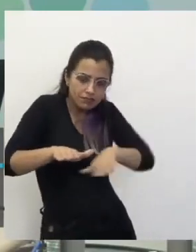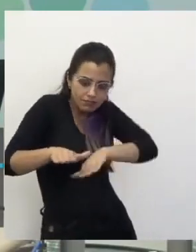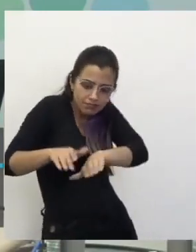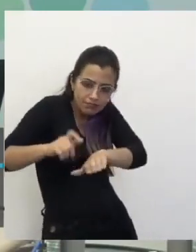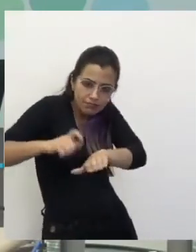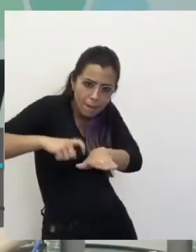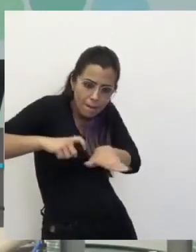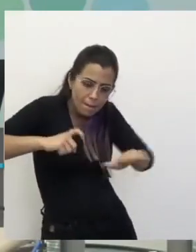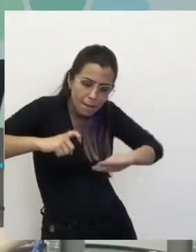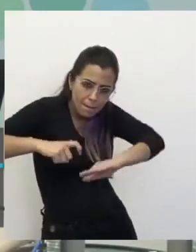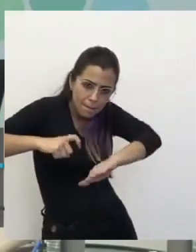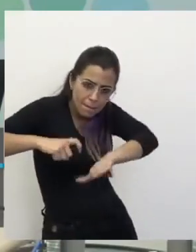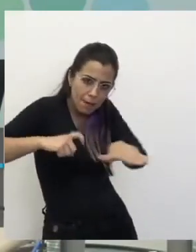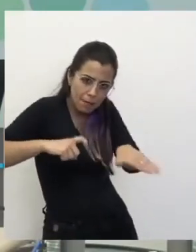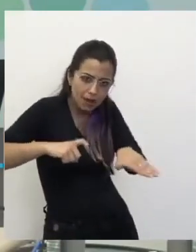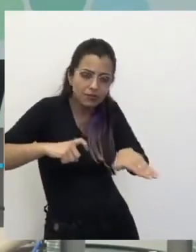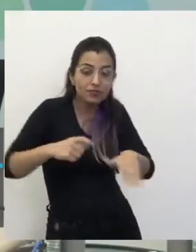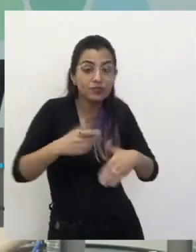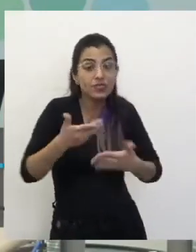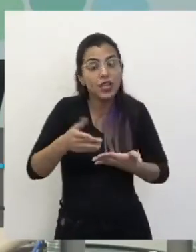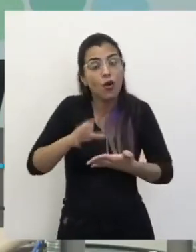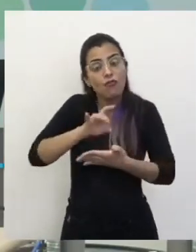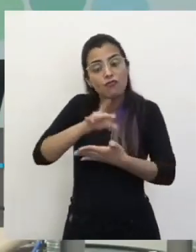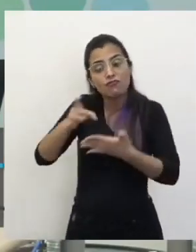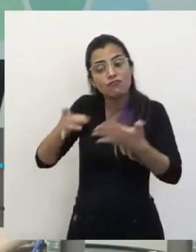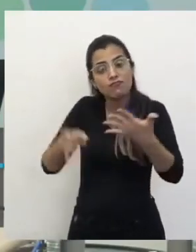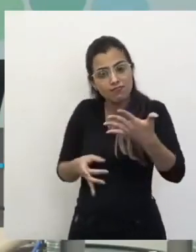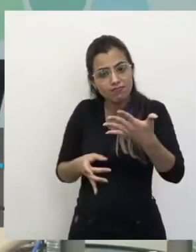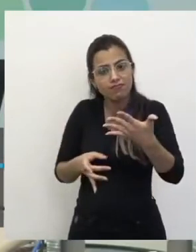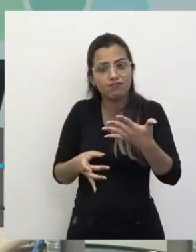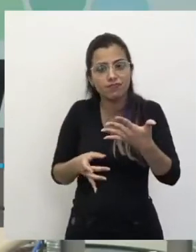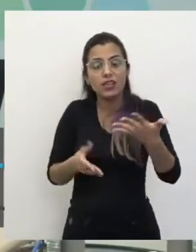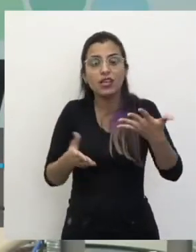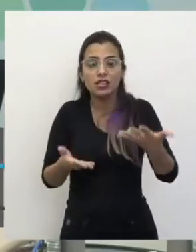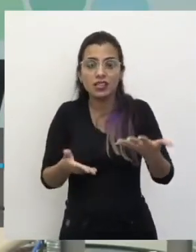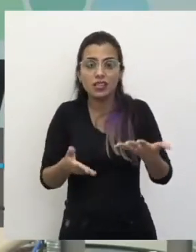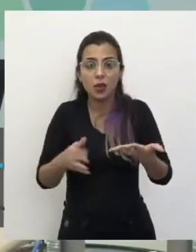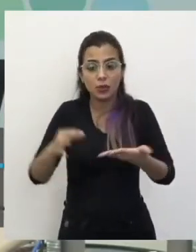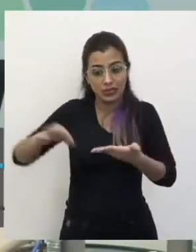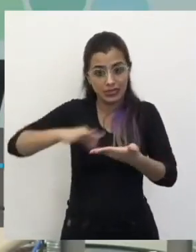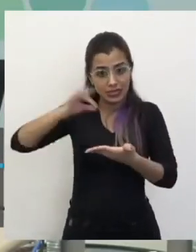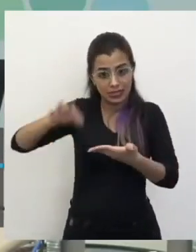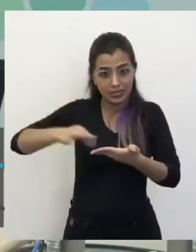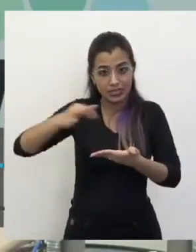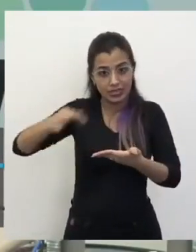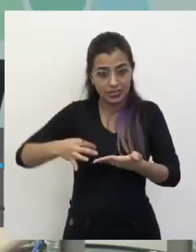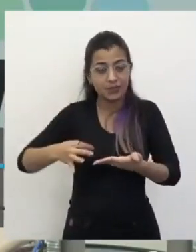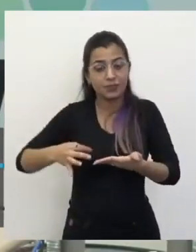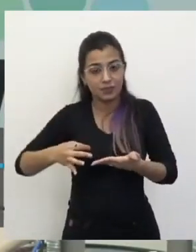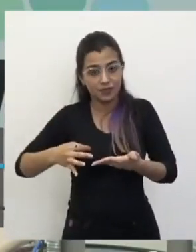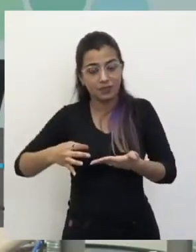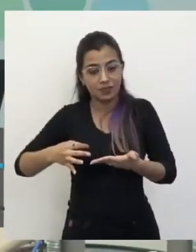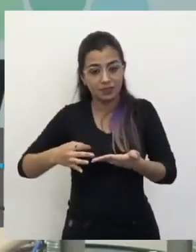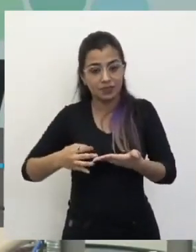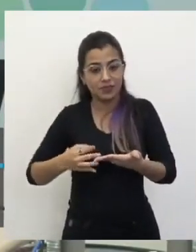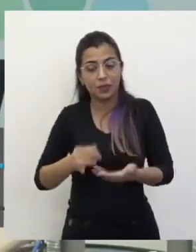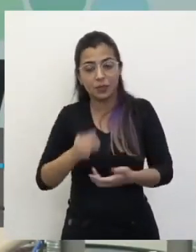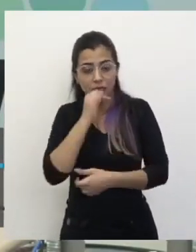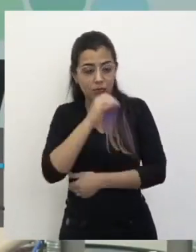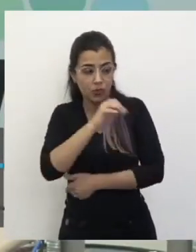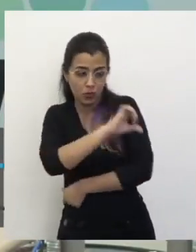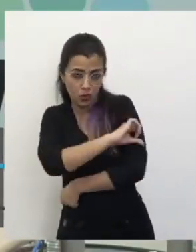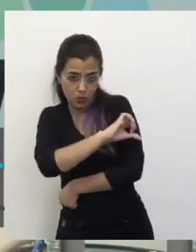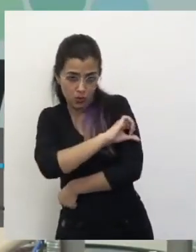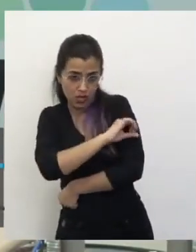trabalha ali articulando também os sentidos. Então, quando a gente estuda já no 9º ano, partindo para o ensino médio, a questão